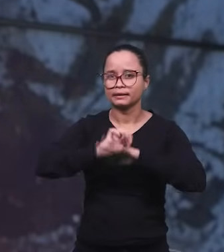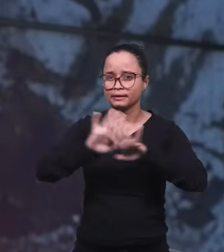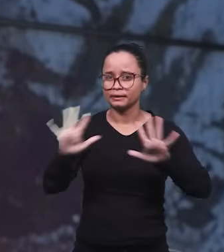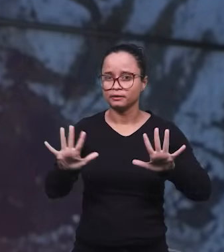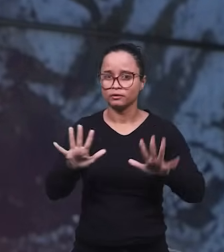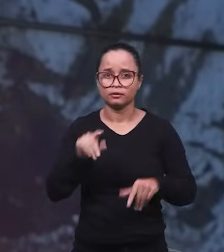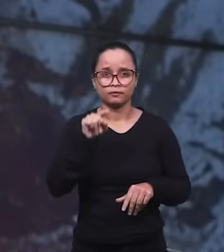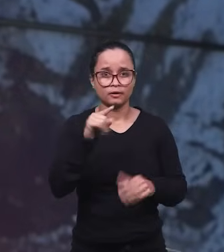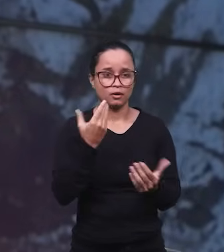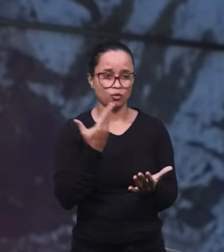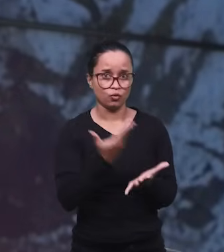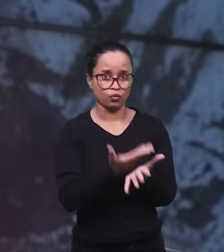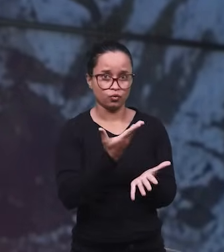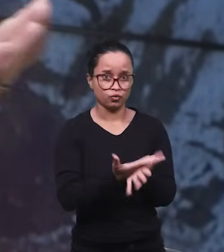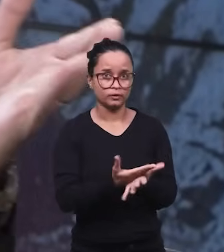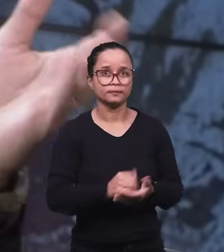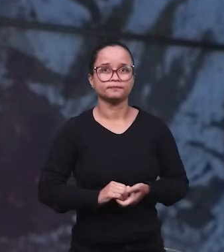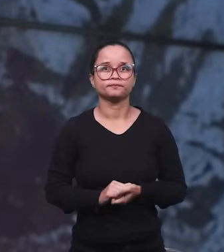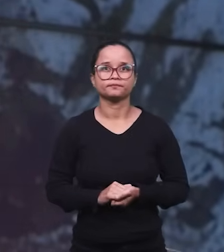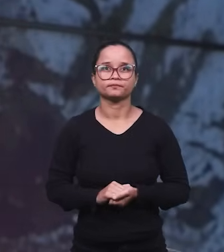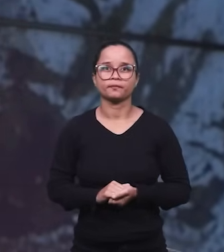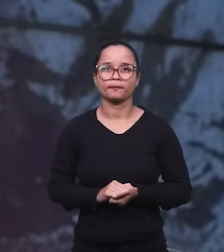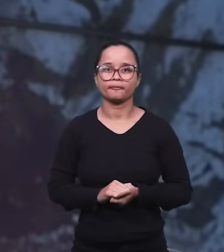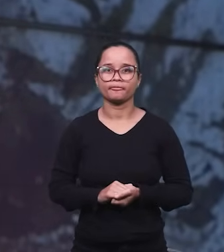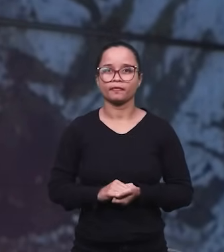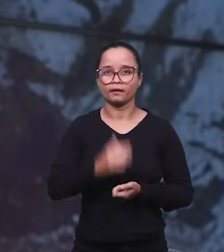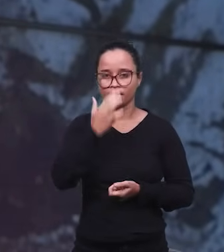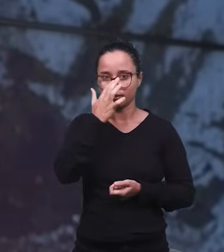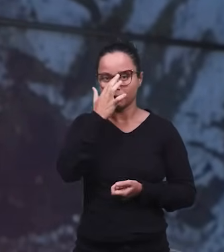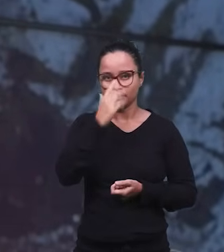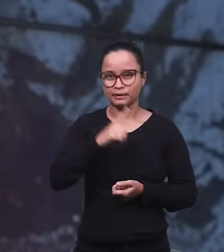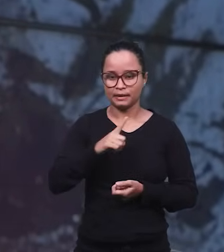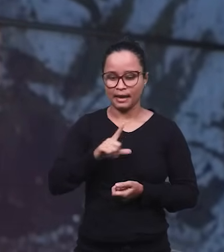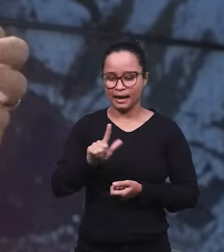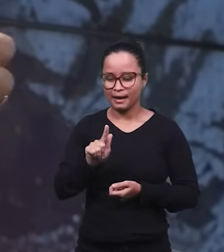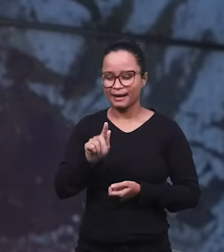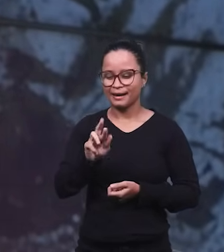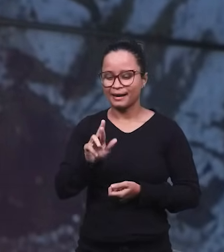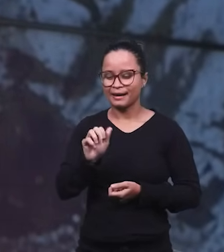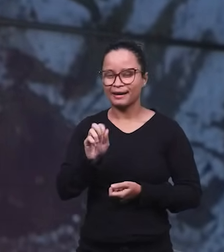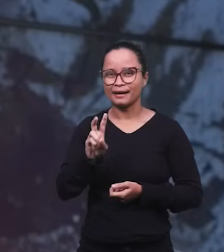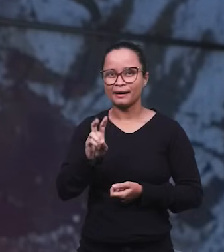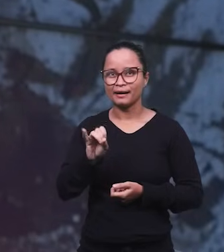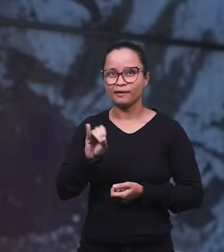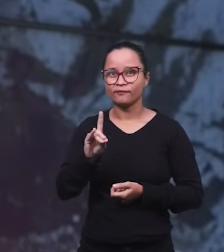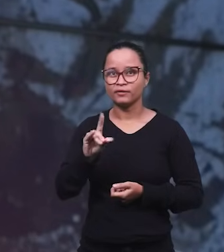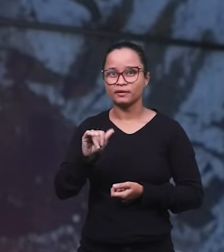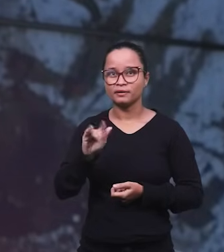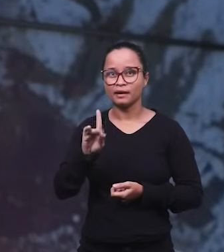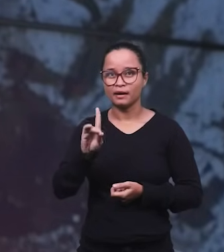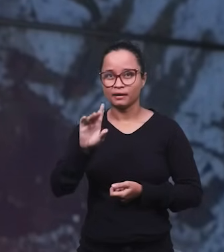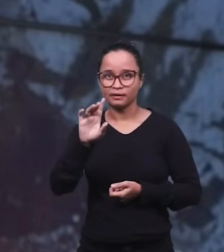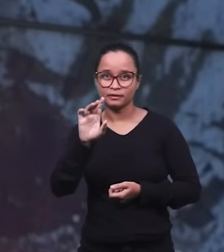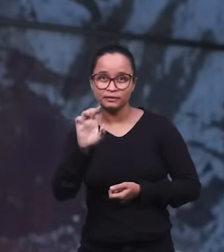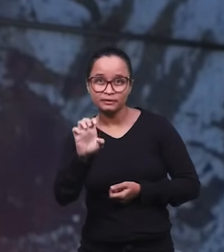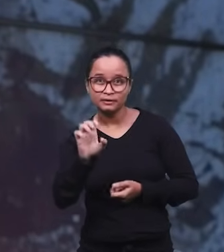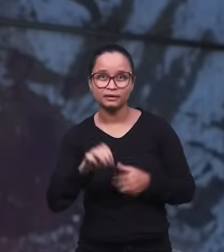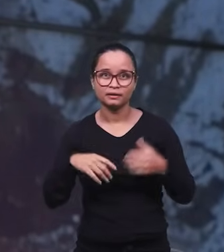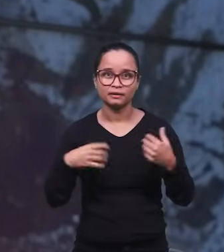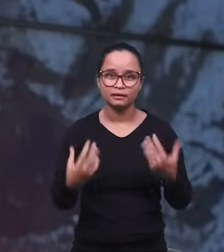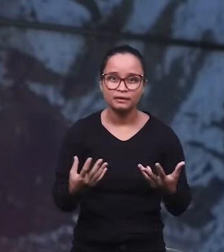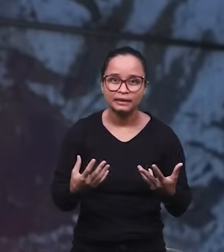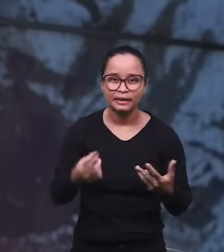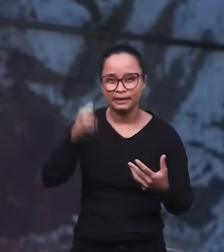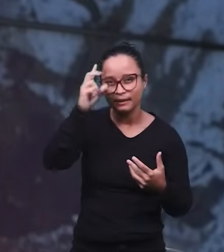que quando você estuda a gravidade, né? Eu sempre lembro de Newton, a gente lembra de Newton